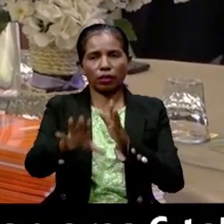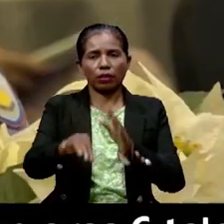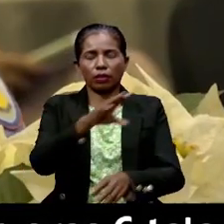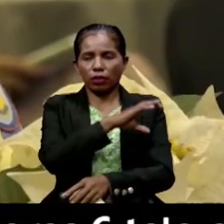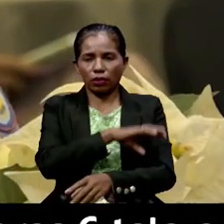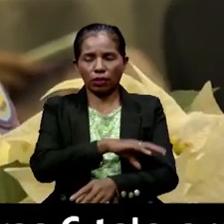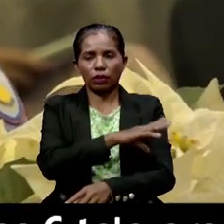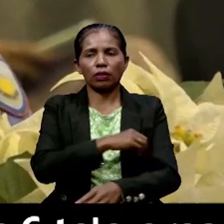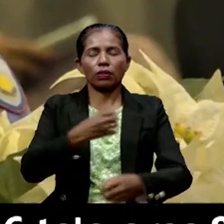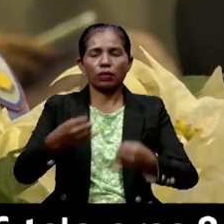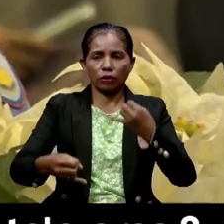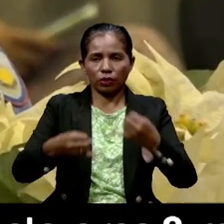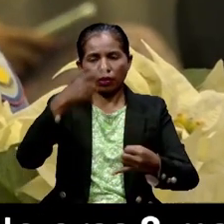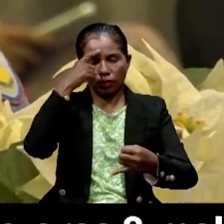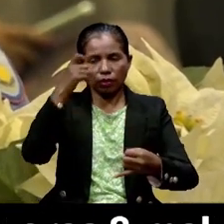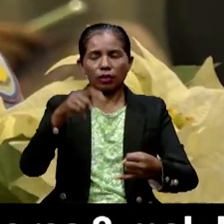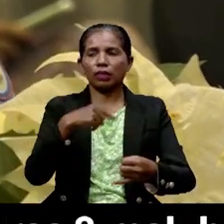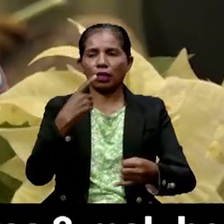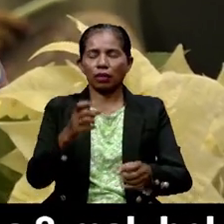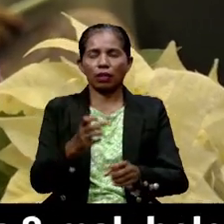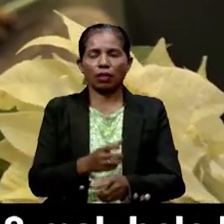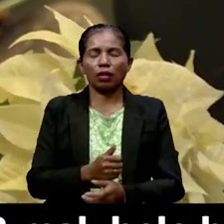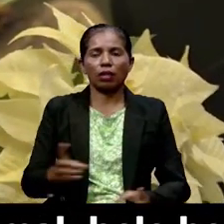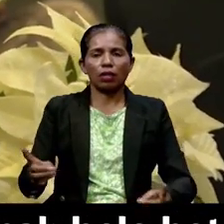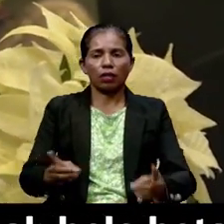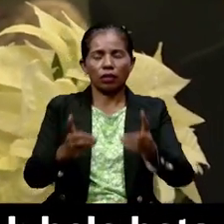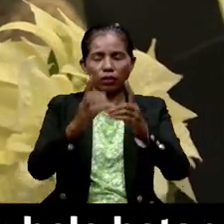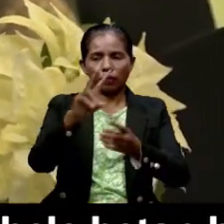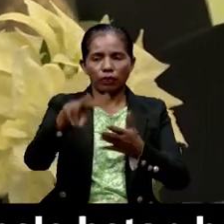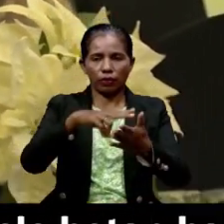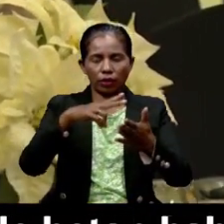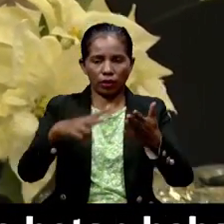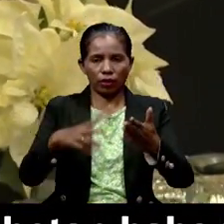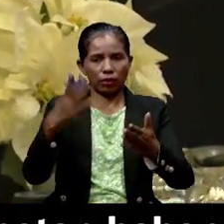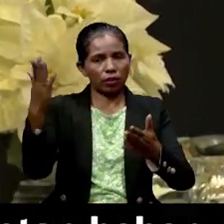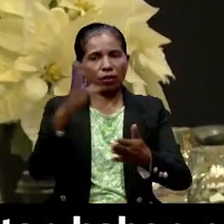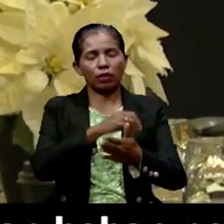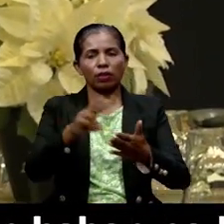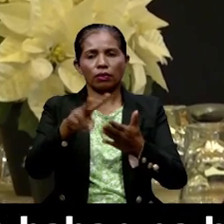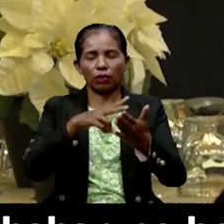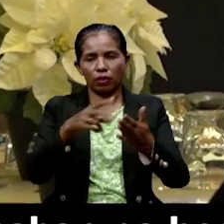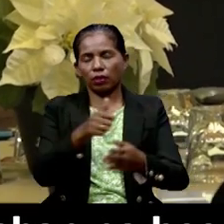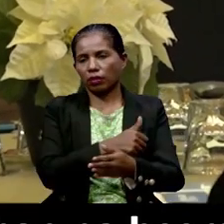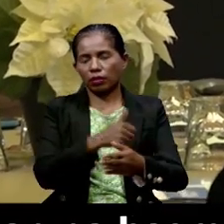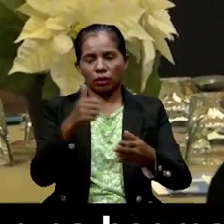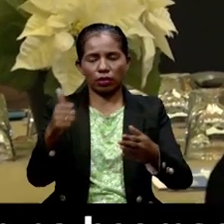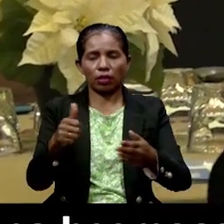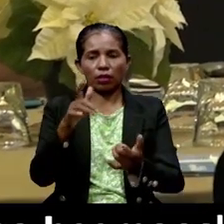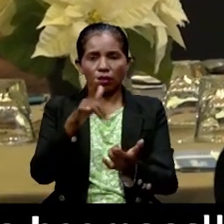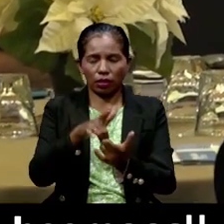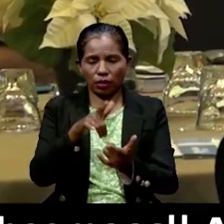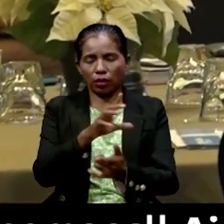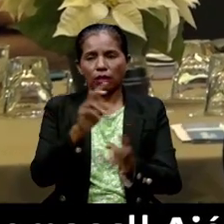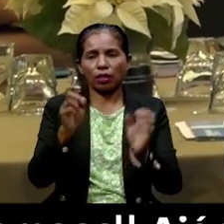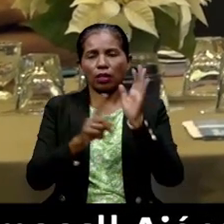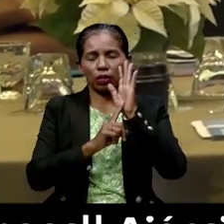no justiça, tamba ne se deit makasoro no retan acto violência doméstico no mos violência sexual, tem que hato queixa